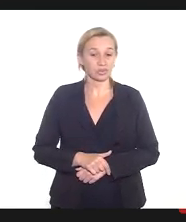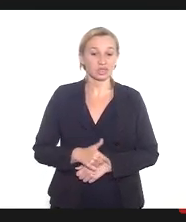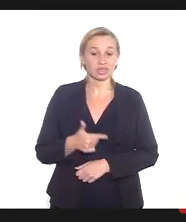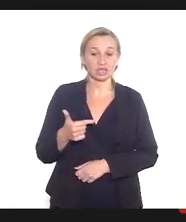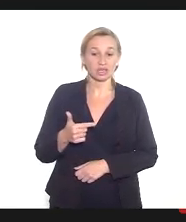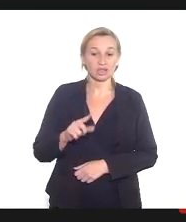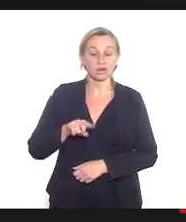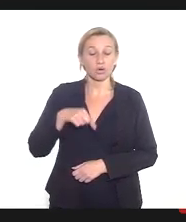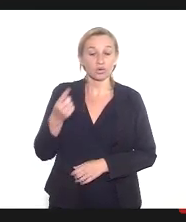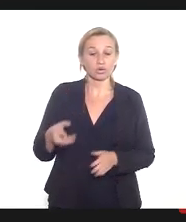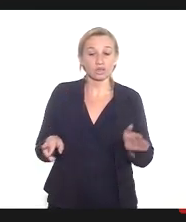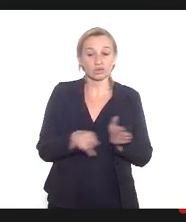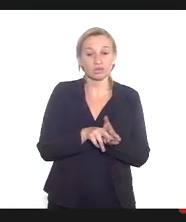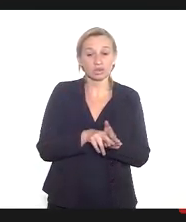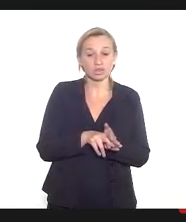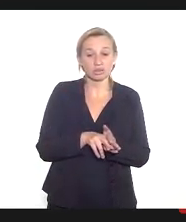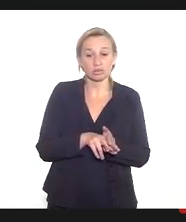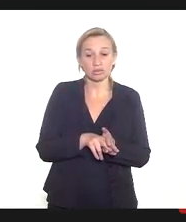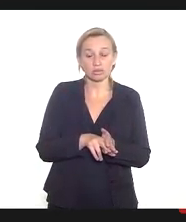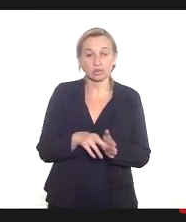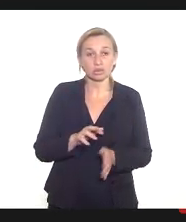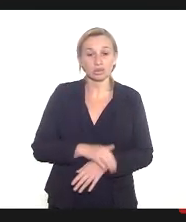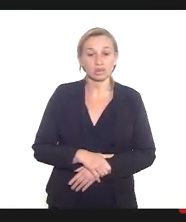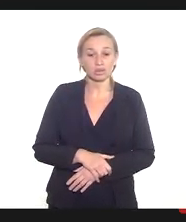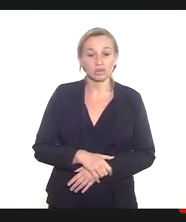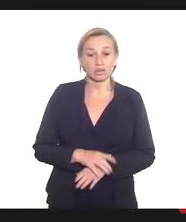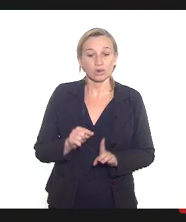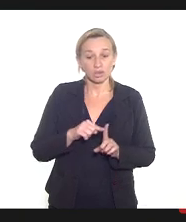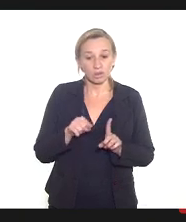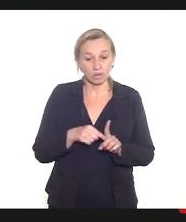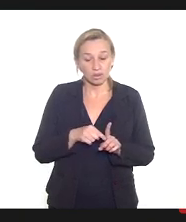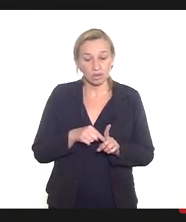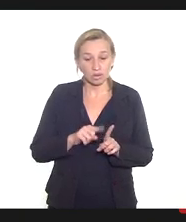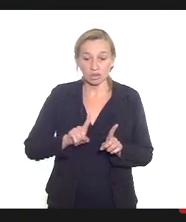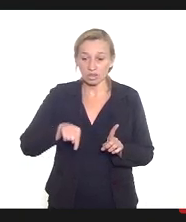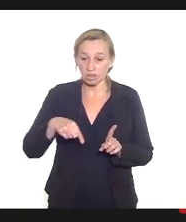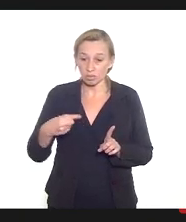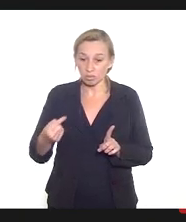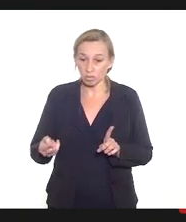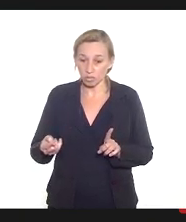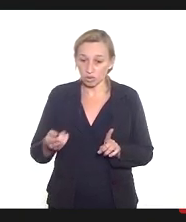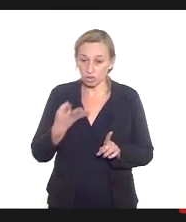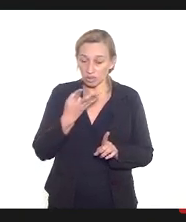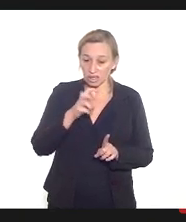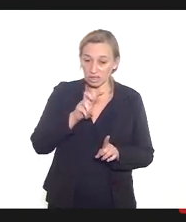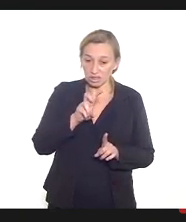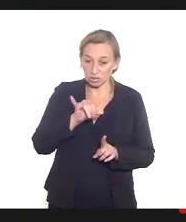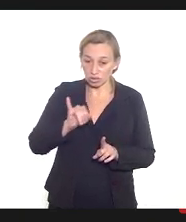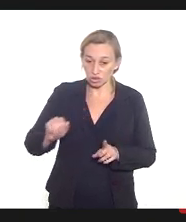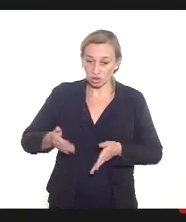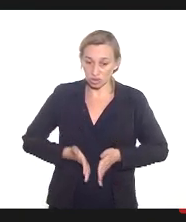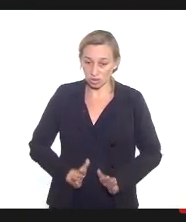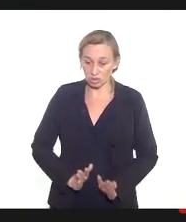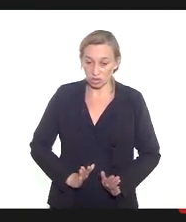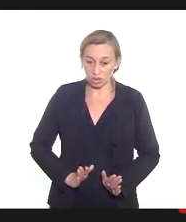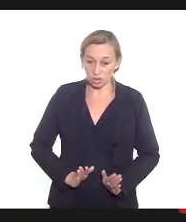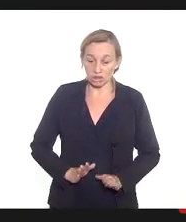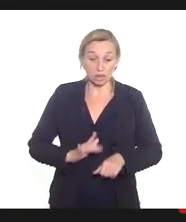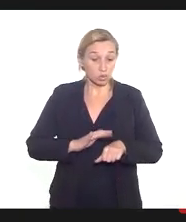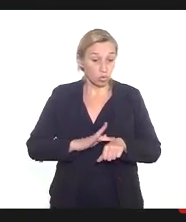restante da resolução fala o seguinte é gestante puérpera com E esse tem